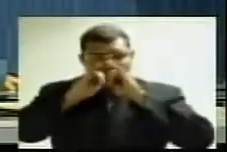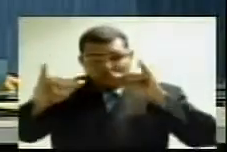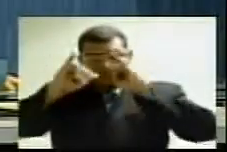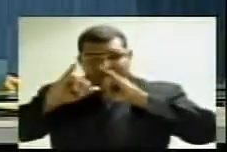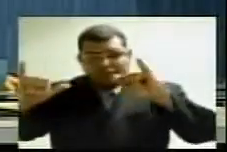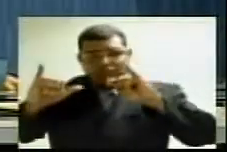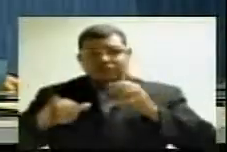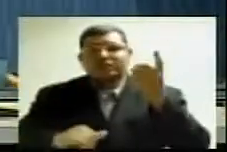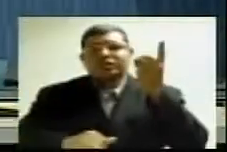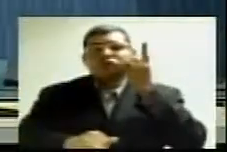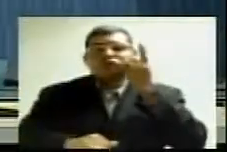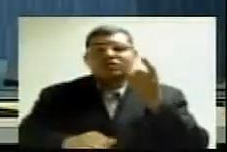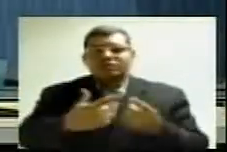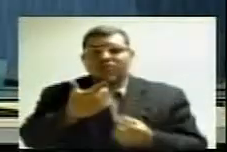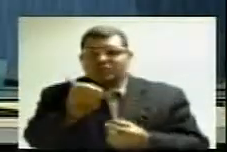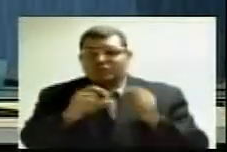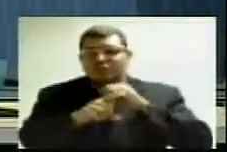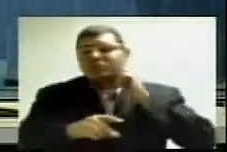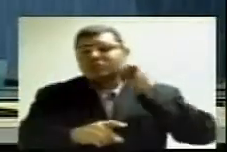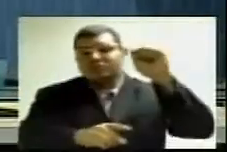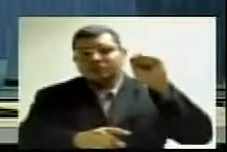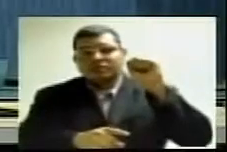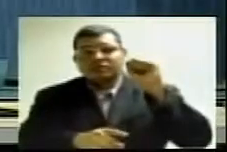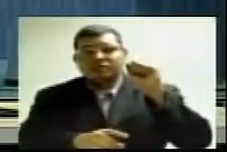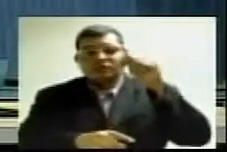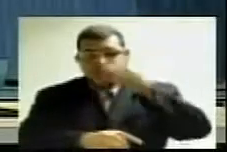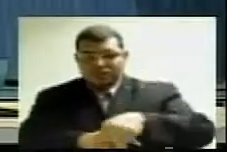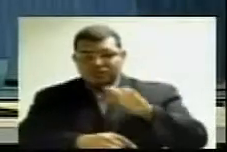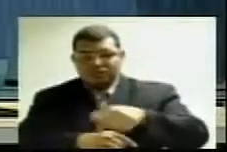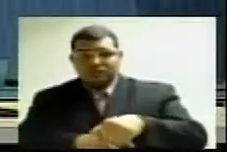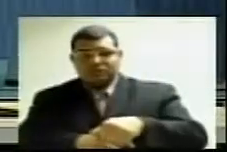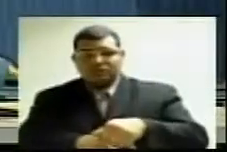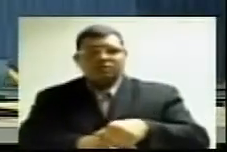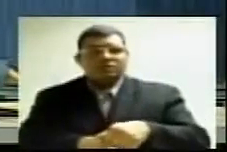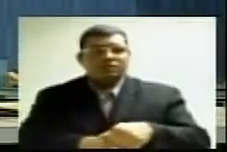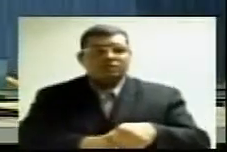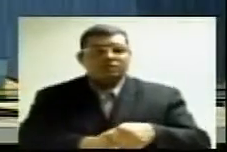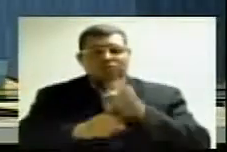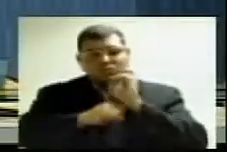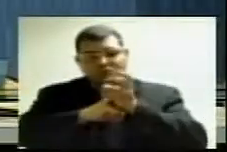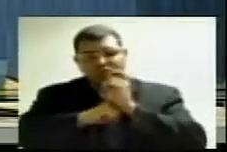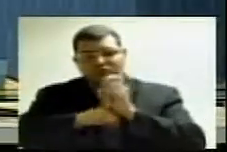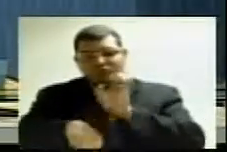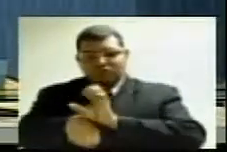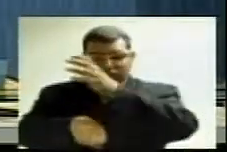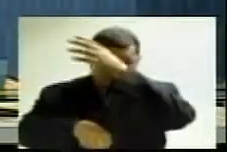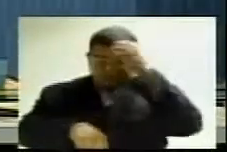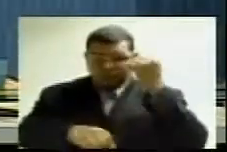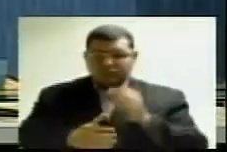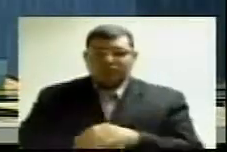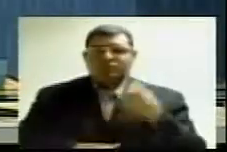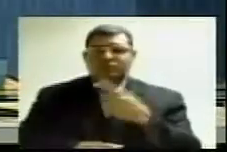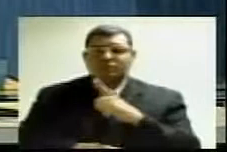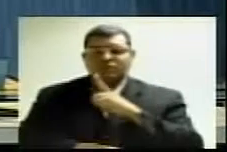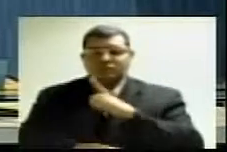anunciar que no dia 26 de abril próximo, aqui nas dependências da Assembleia Legislativa do Estado do Amazonas,